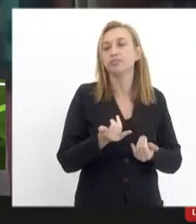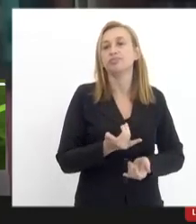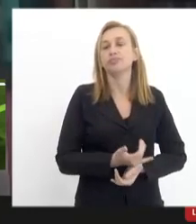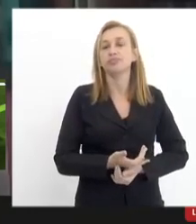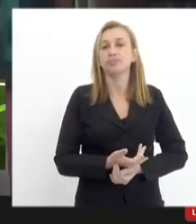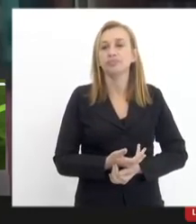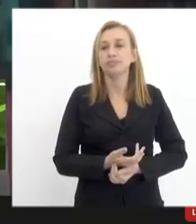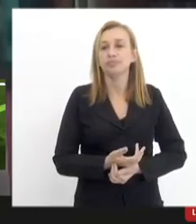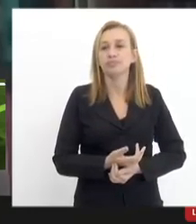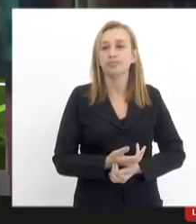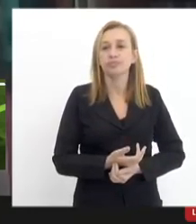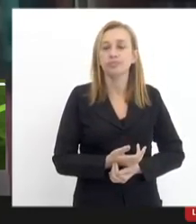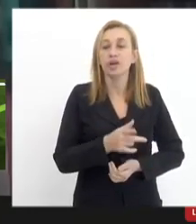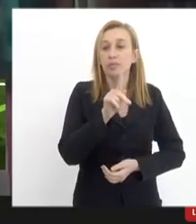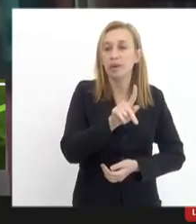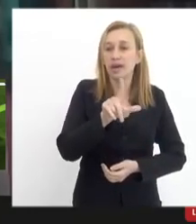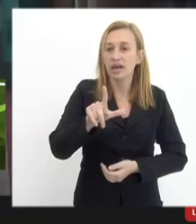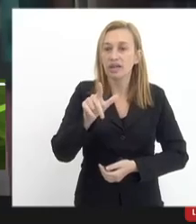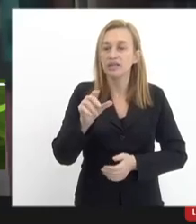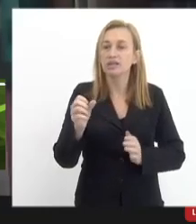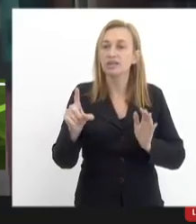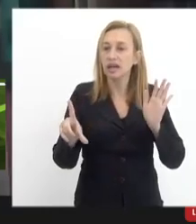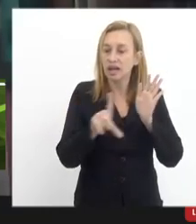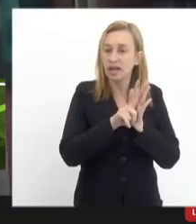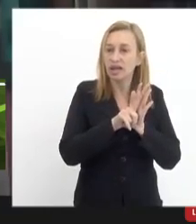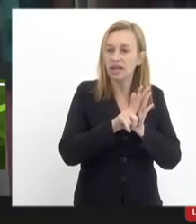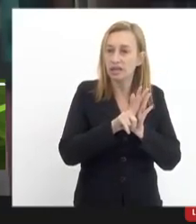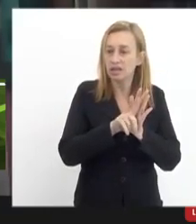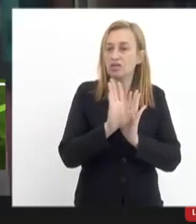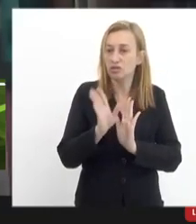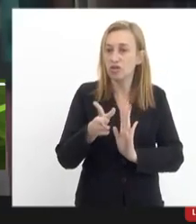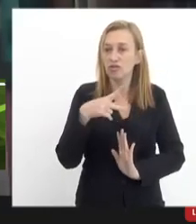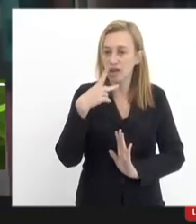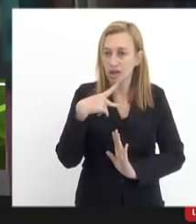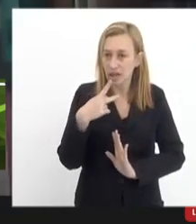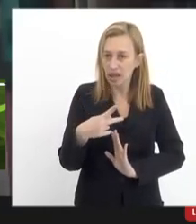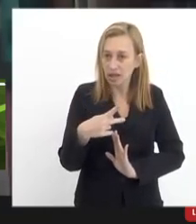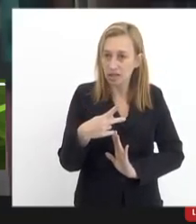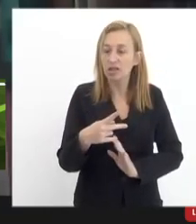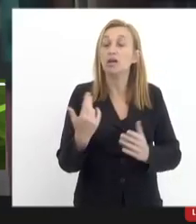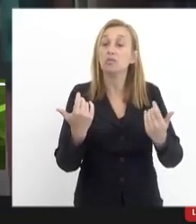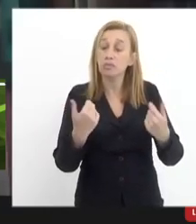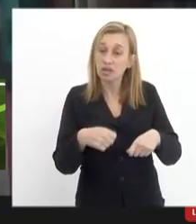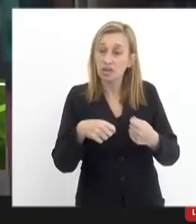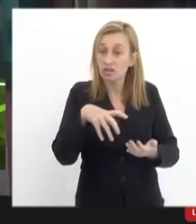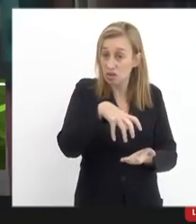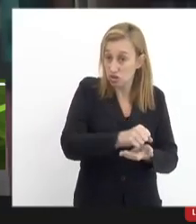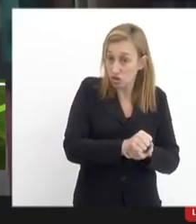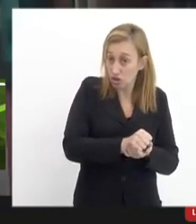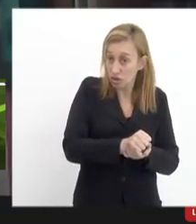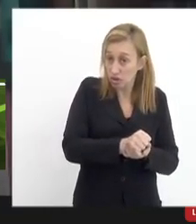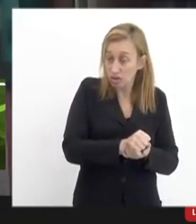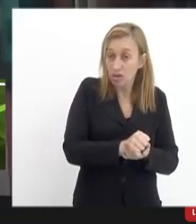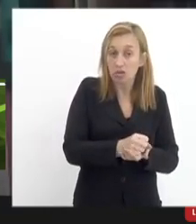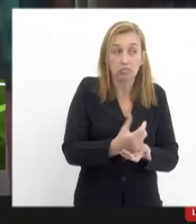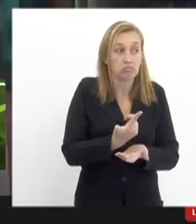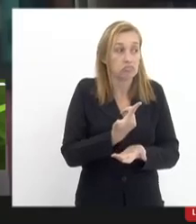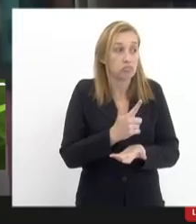O cerne do PL e das leis que o inspiram, que de antemão preciso registrar, que não